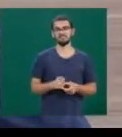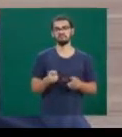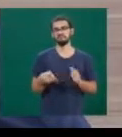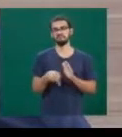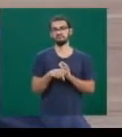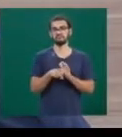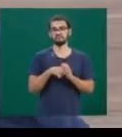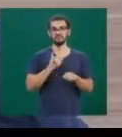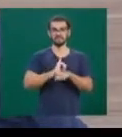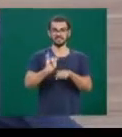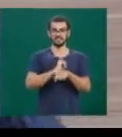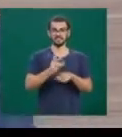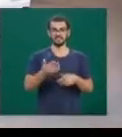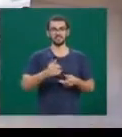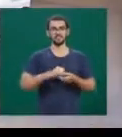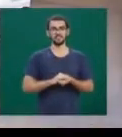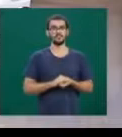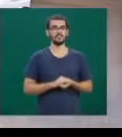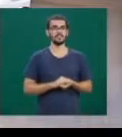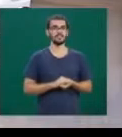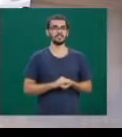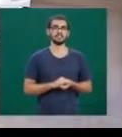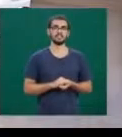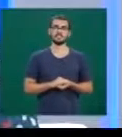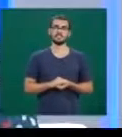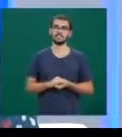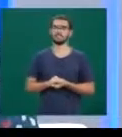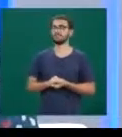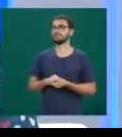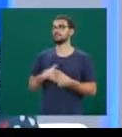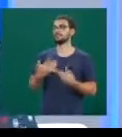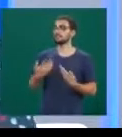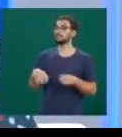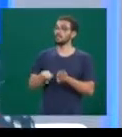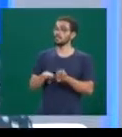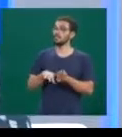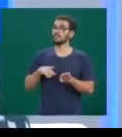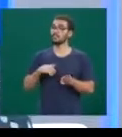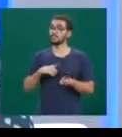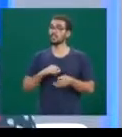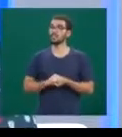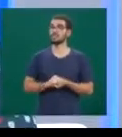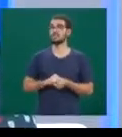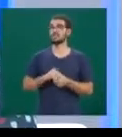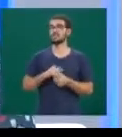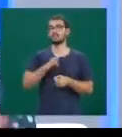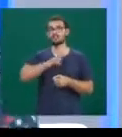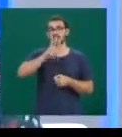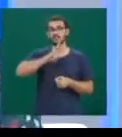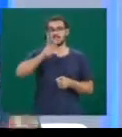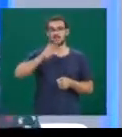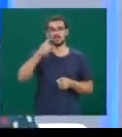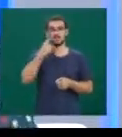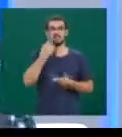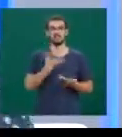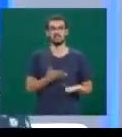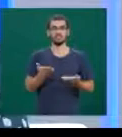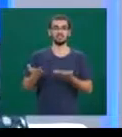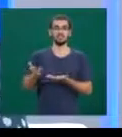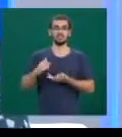que é muito legal para vídeo também. É isso aí. E também o meu site é